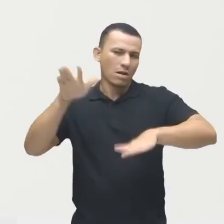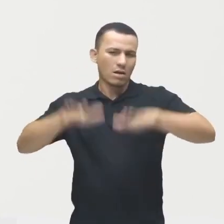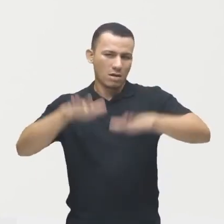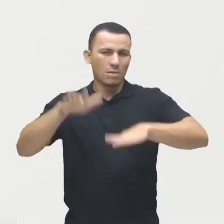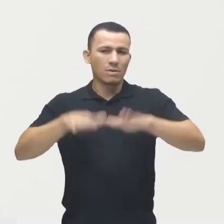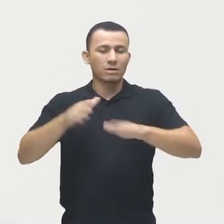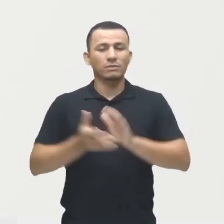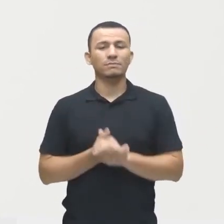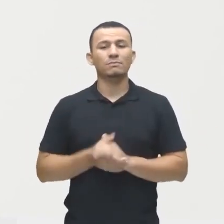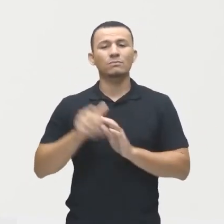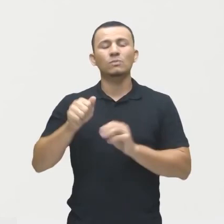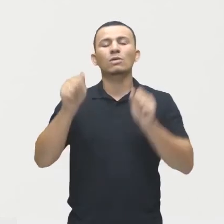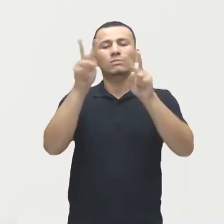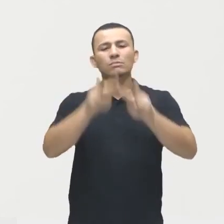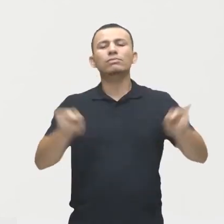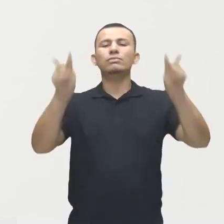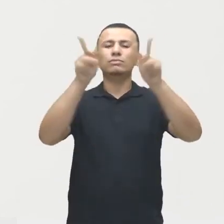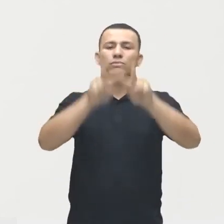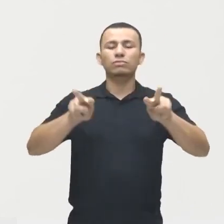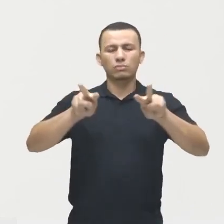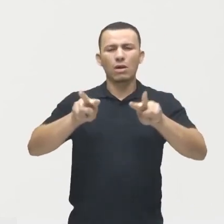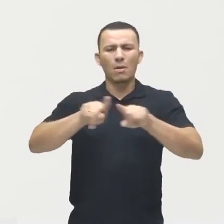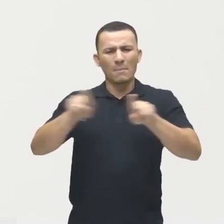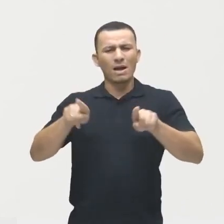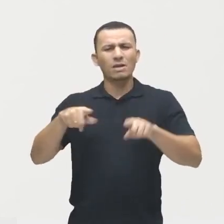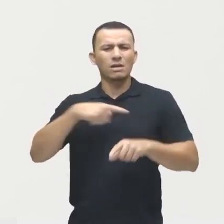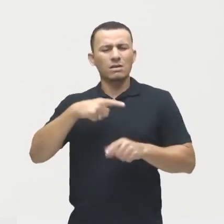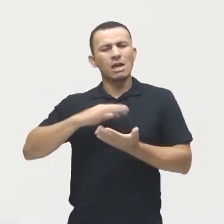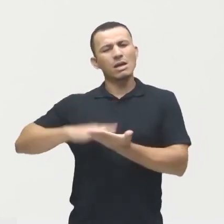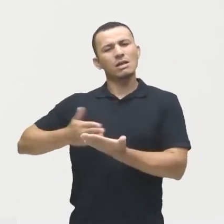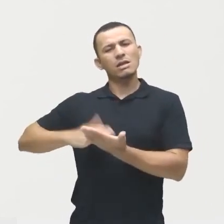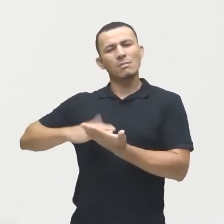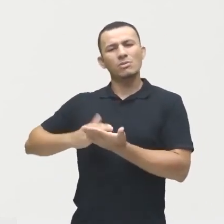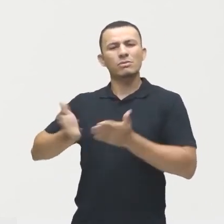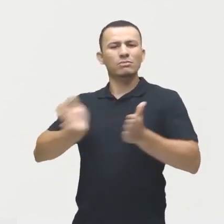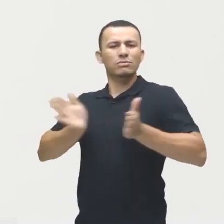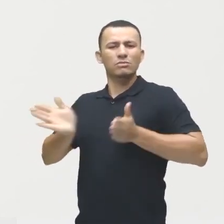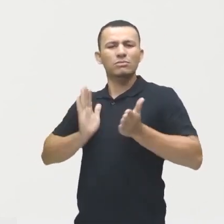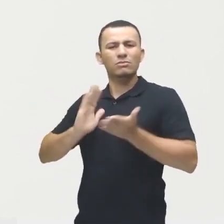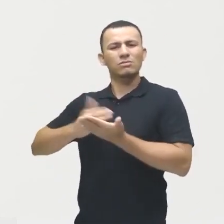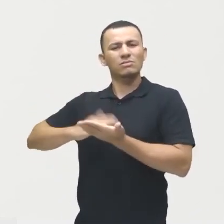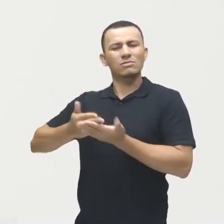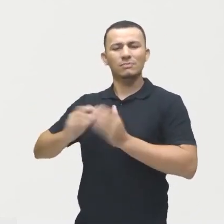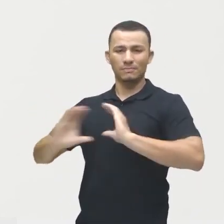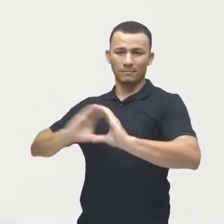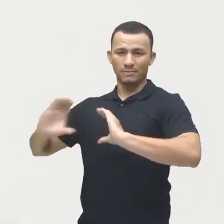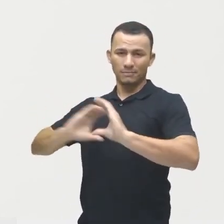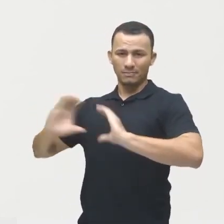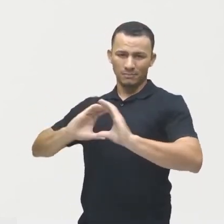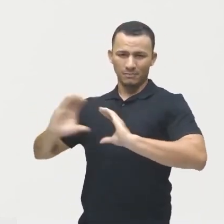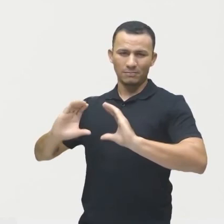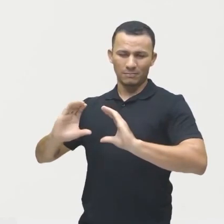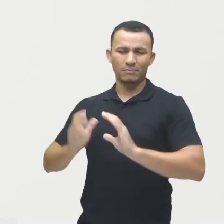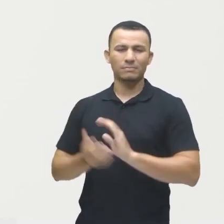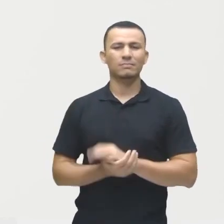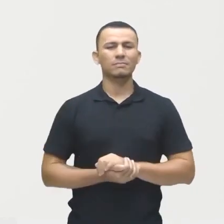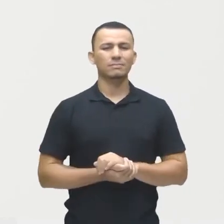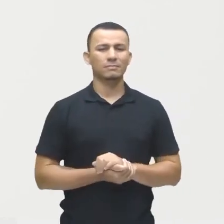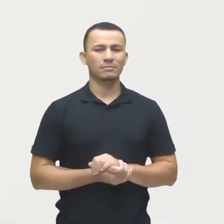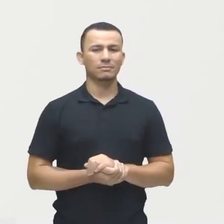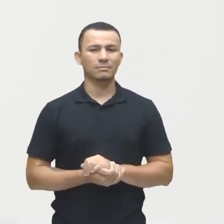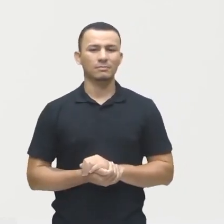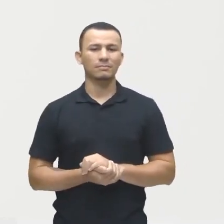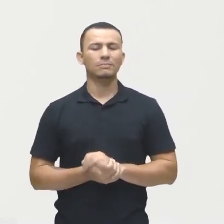caso aqui. Mas aí nós temos um intérprete para fazer essa comunicação com eles e atender a maioria. Contexto